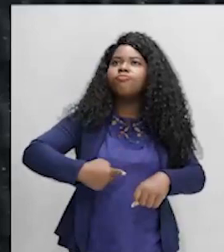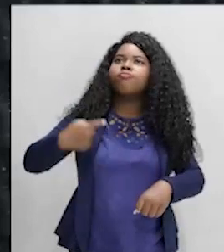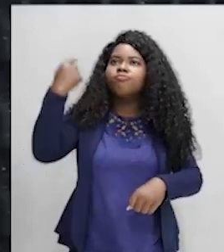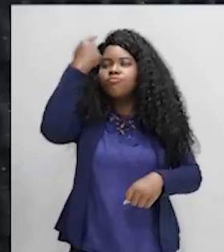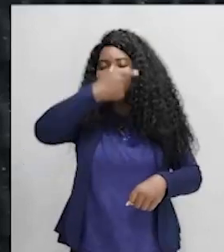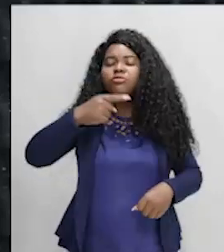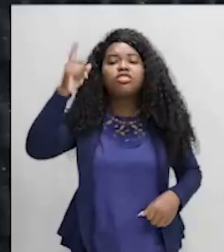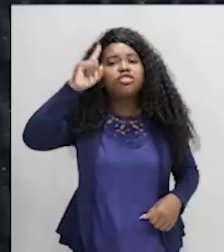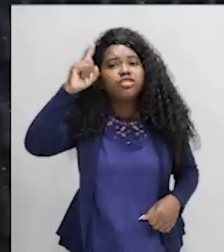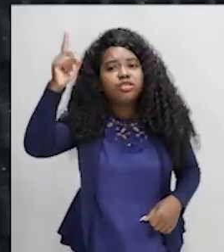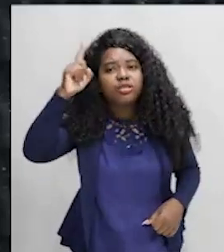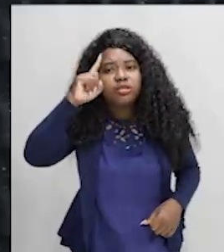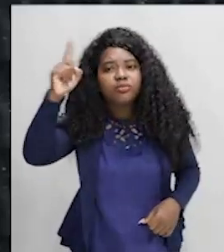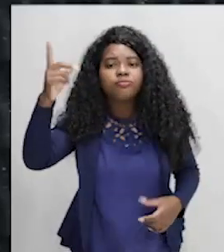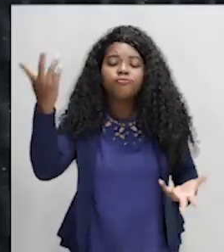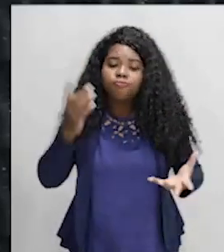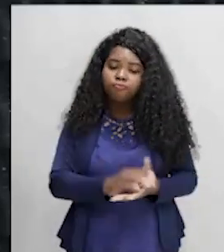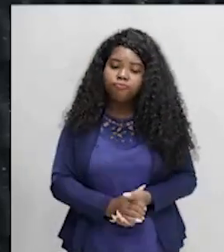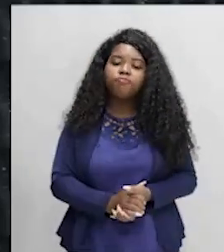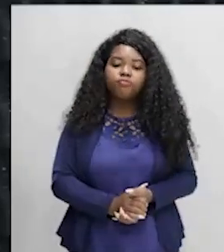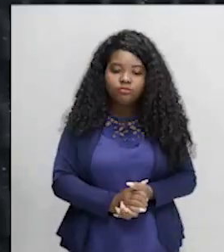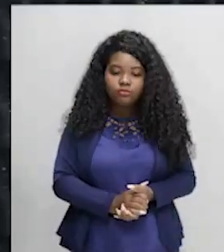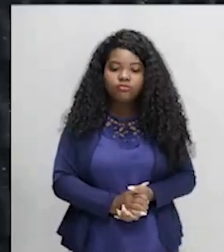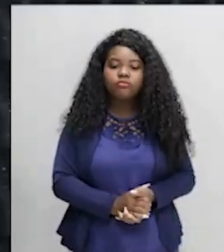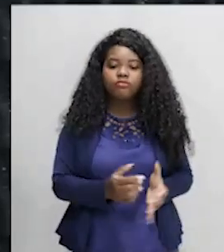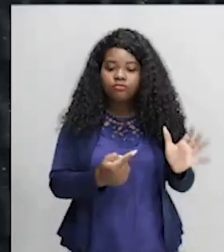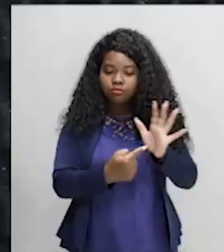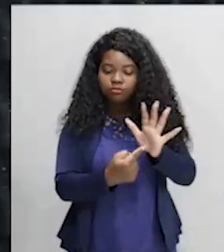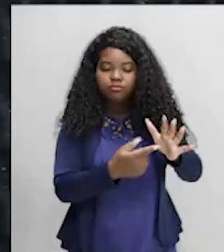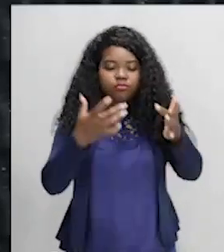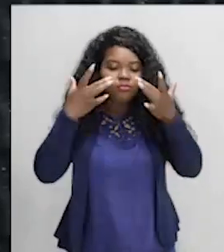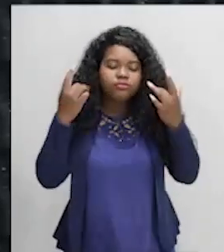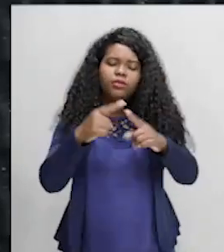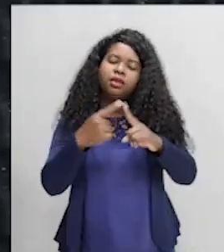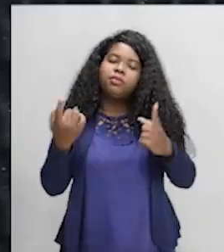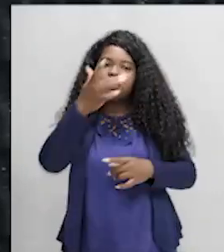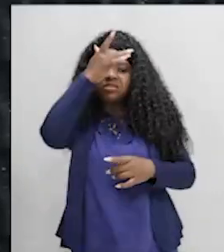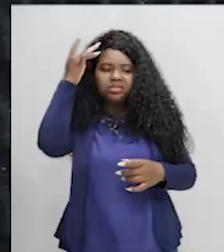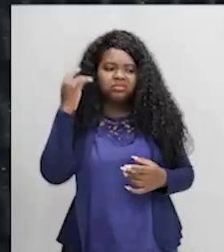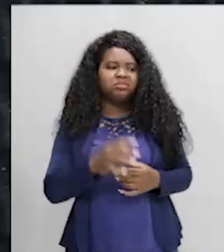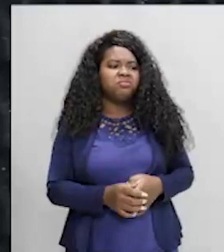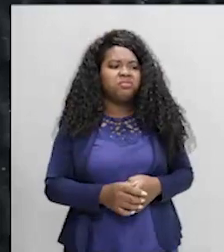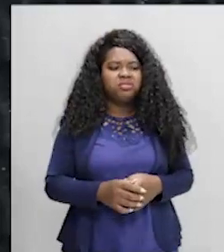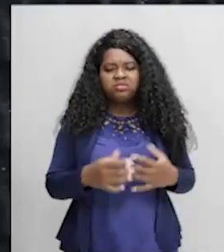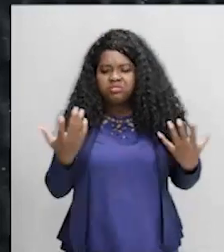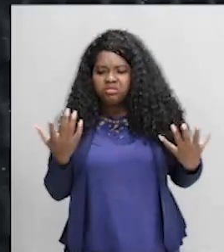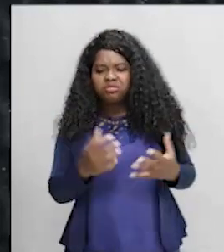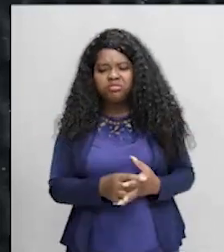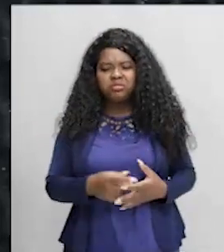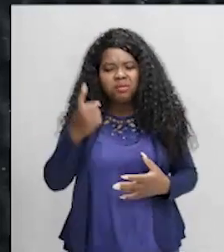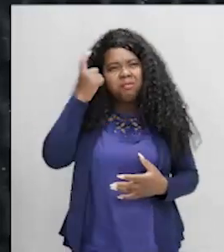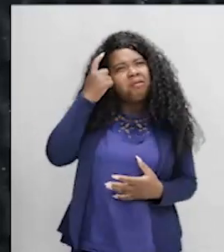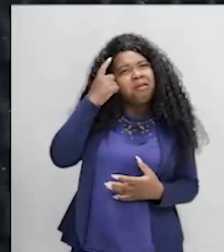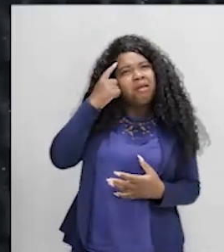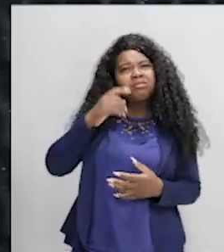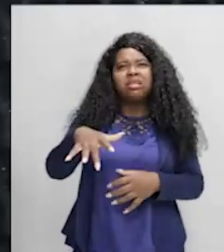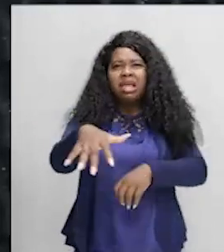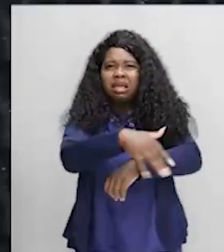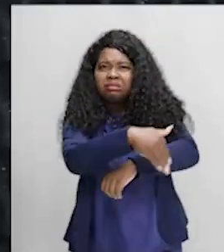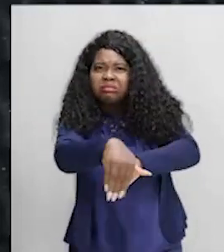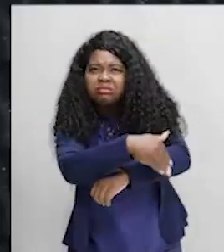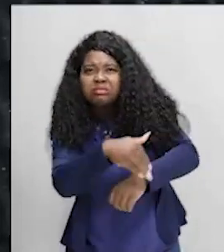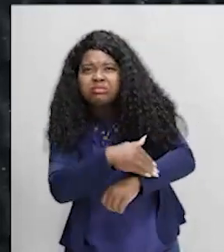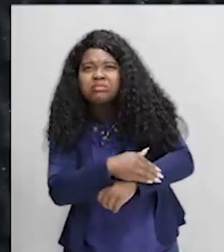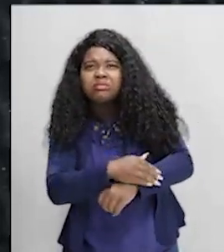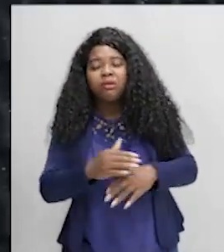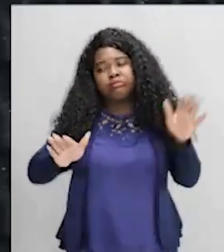apresentação para um público na rua, que democratiza a apresentação do teatro, mas muita gente considera o espaço da rua como um local literalmente